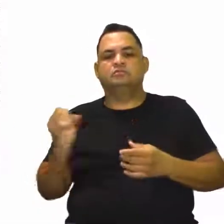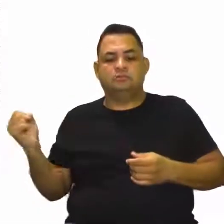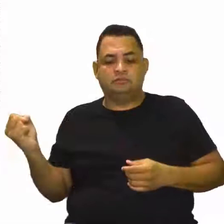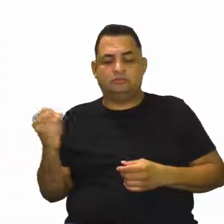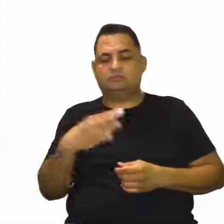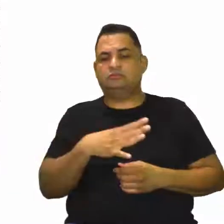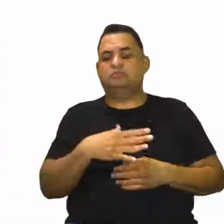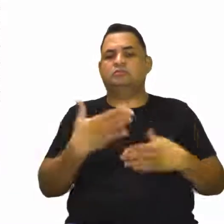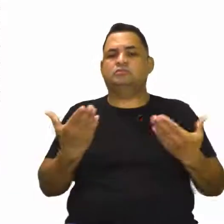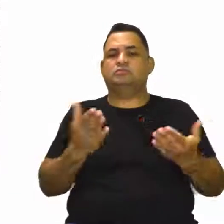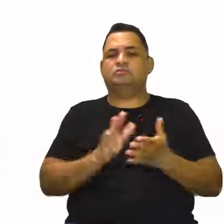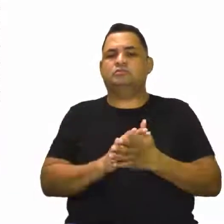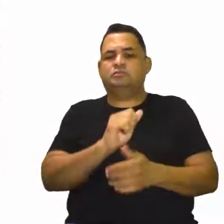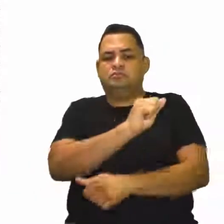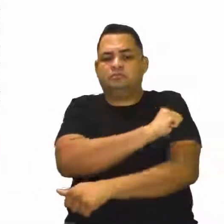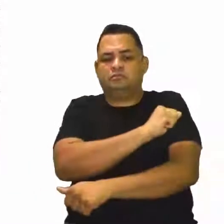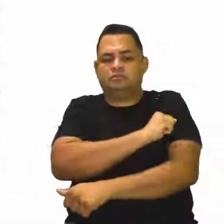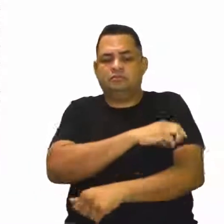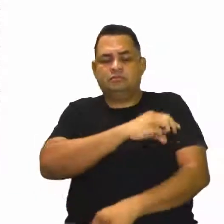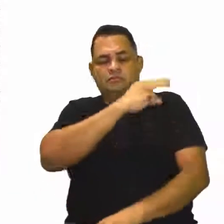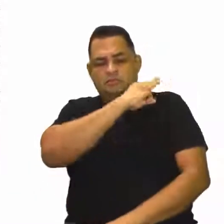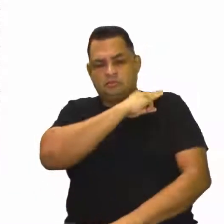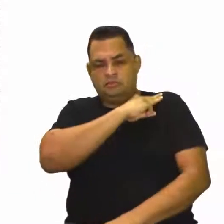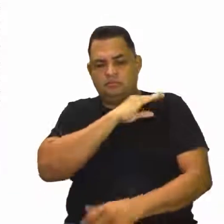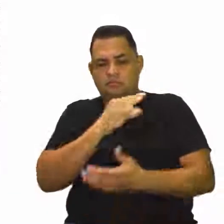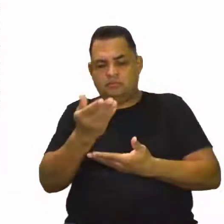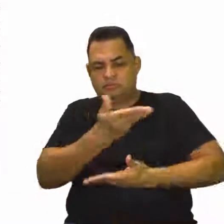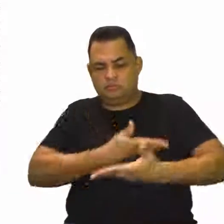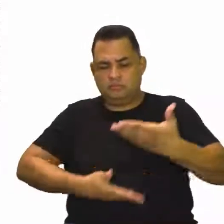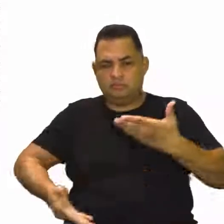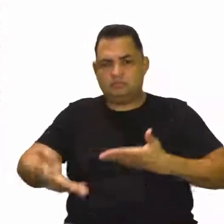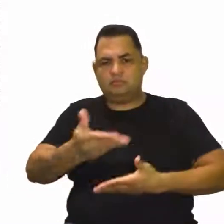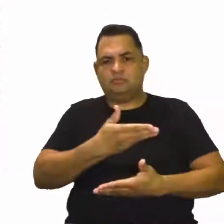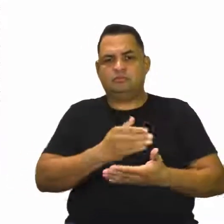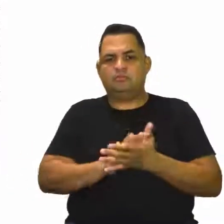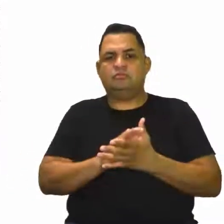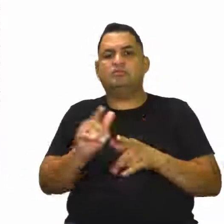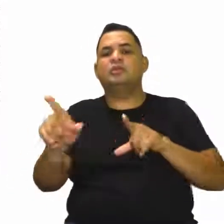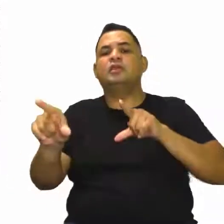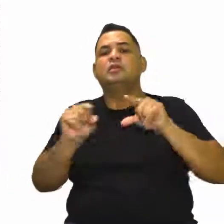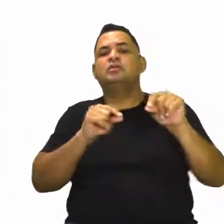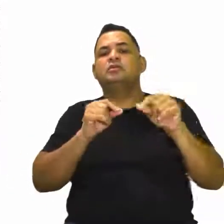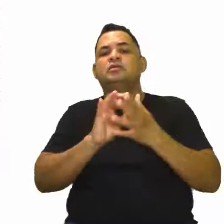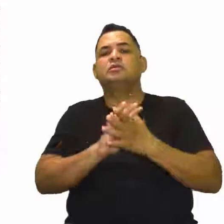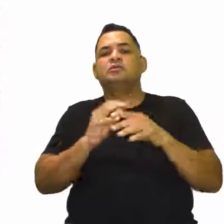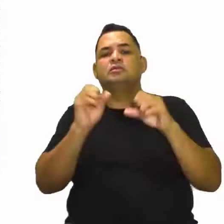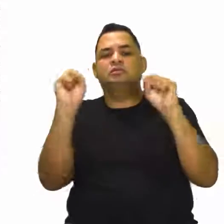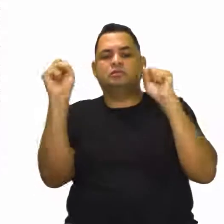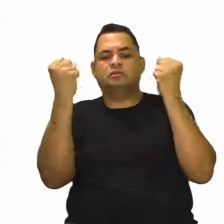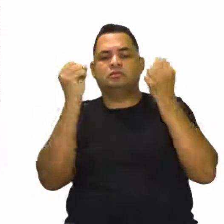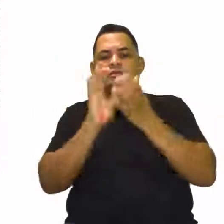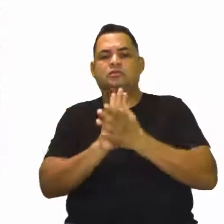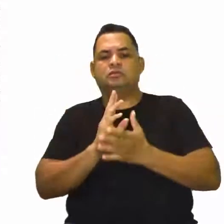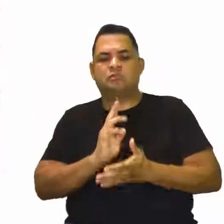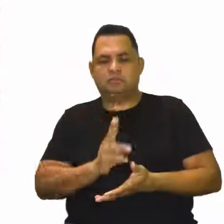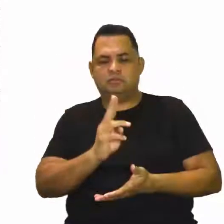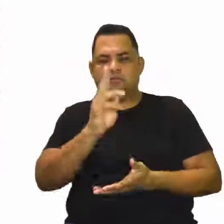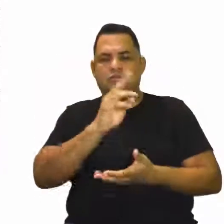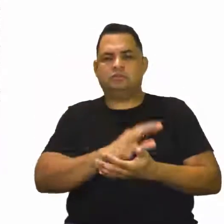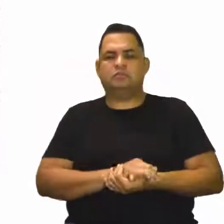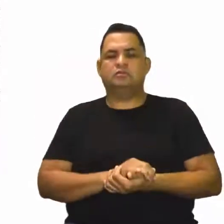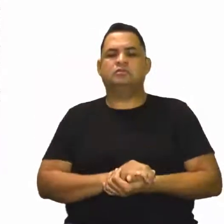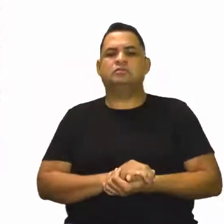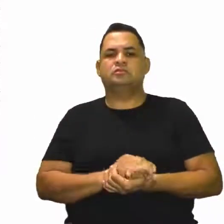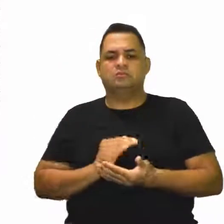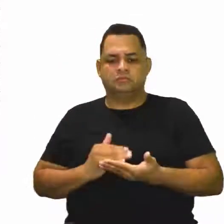adolescente, esse jovem, esse estudante do ensino médio, da mediação, escolher uma atividade física para ele continuar, né?